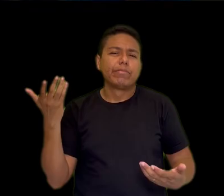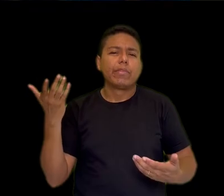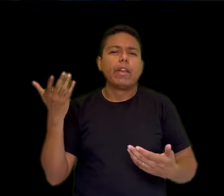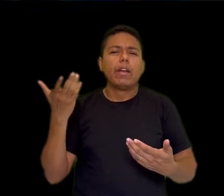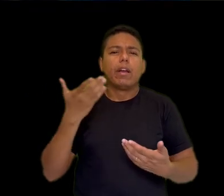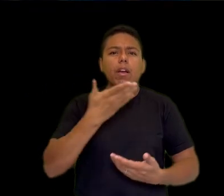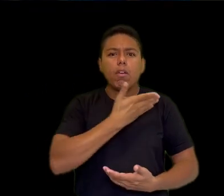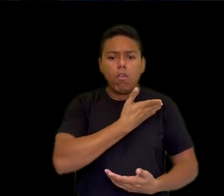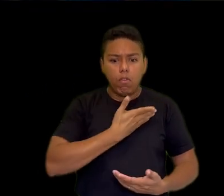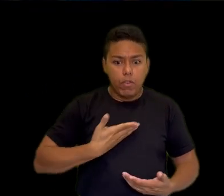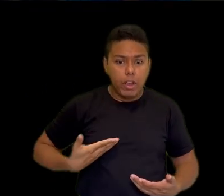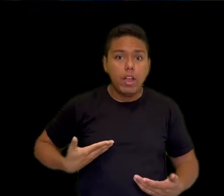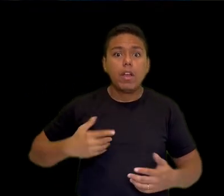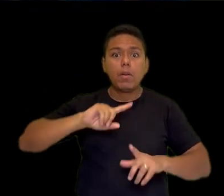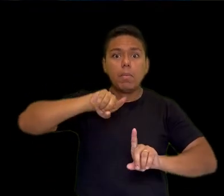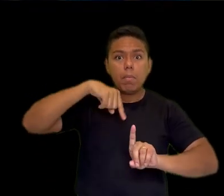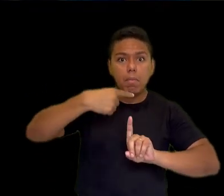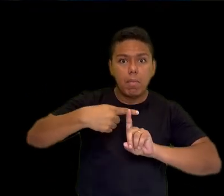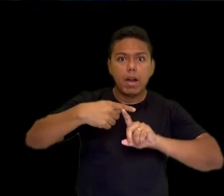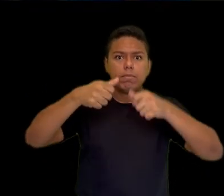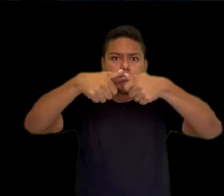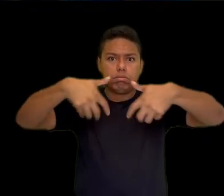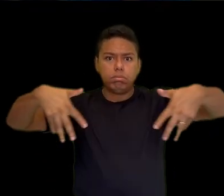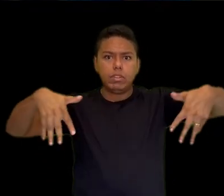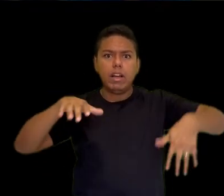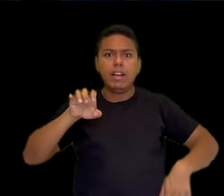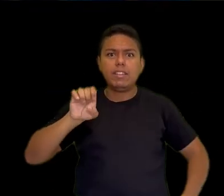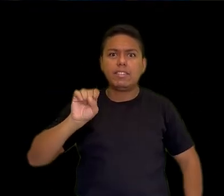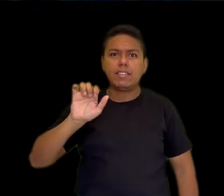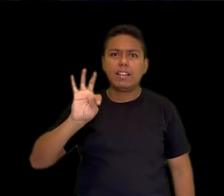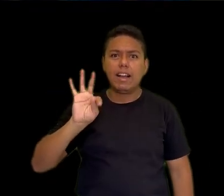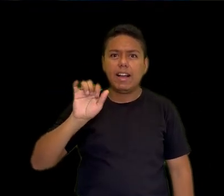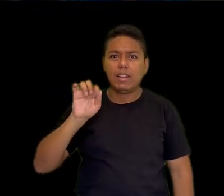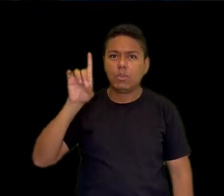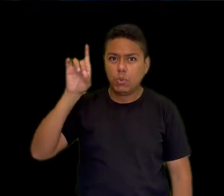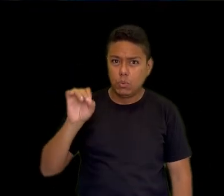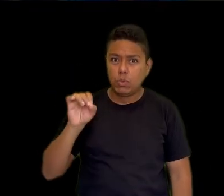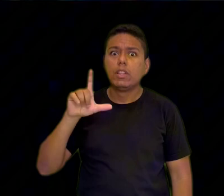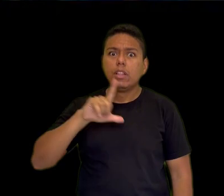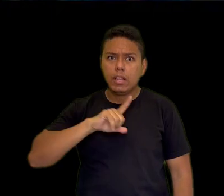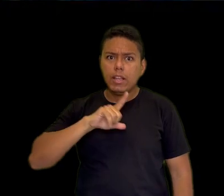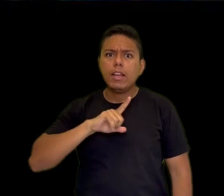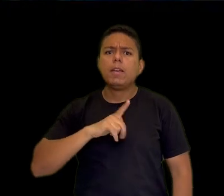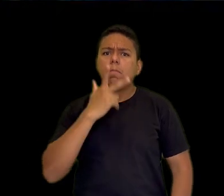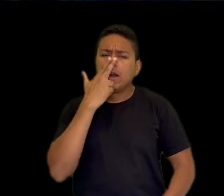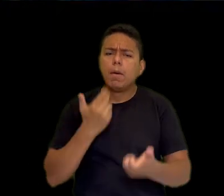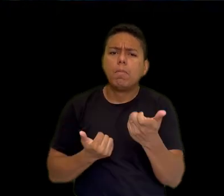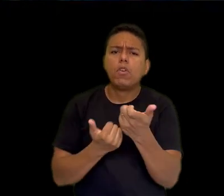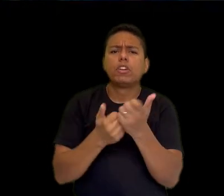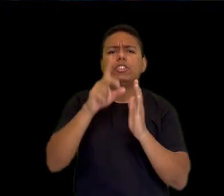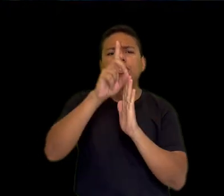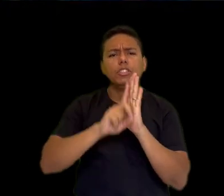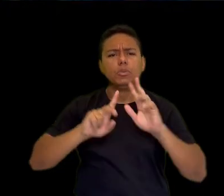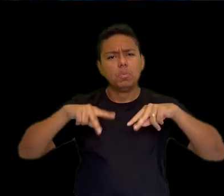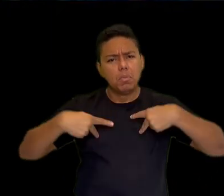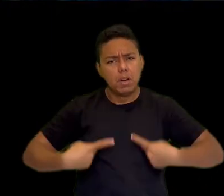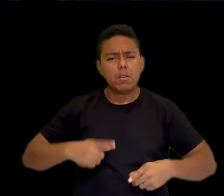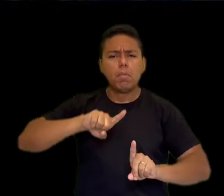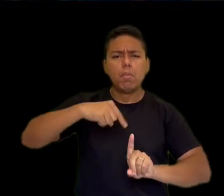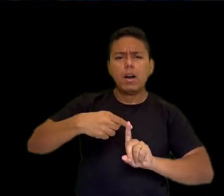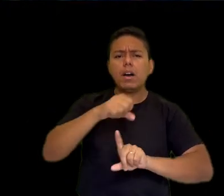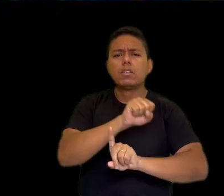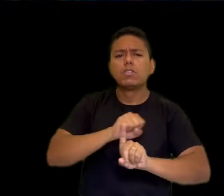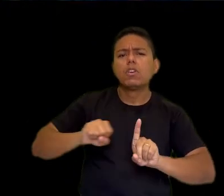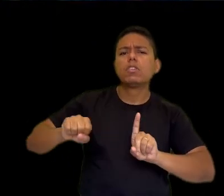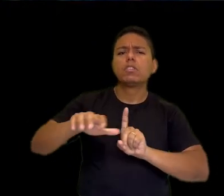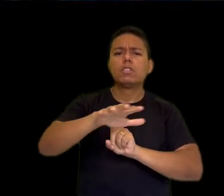o Estado ele passa a ser responsável por tutelar vários direitos, que são os direitos humanos ou direitos sociais.